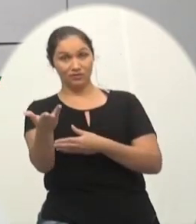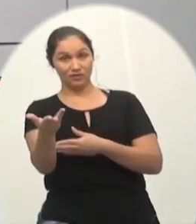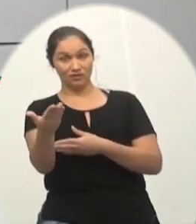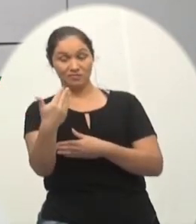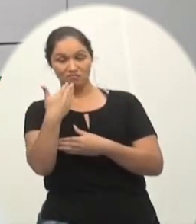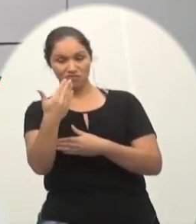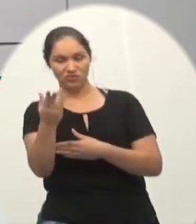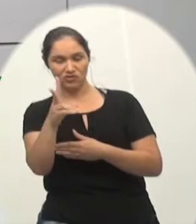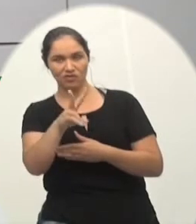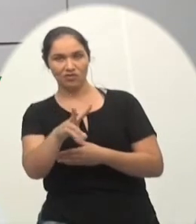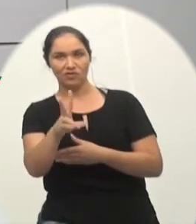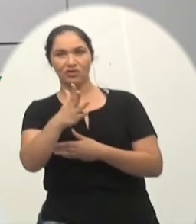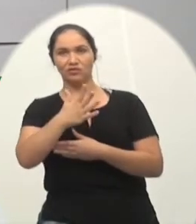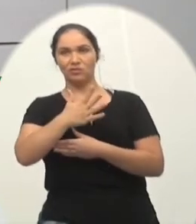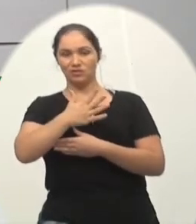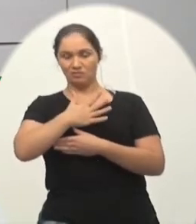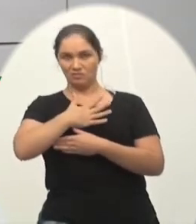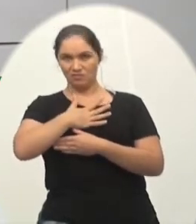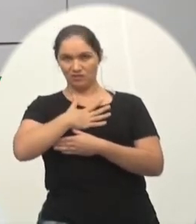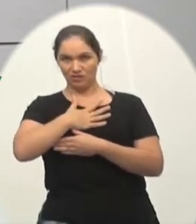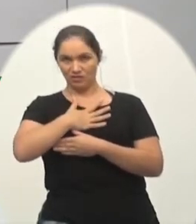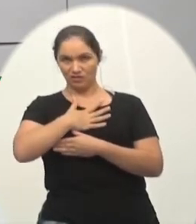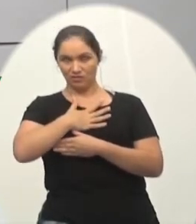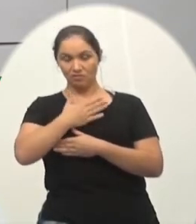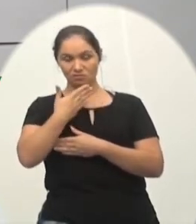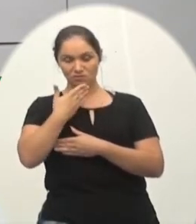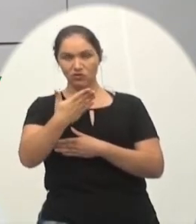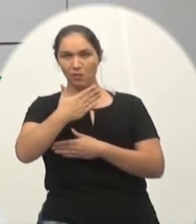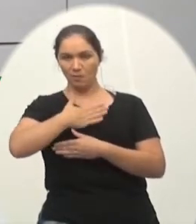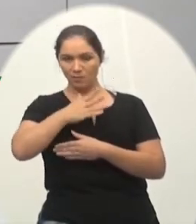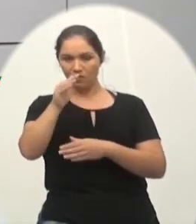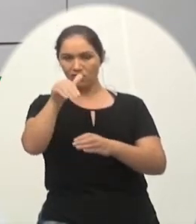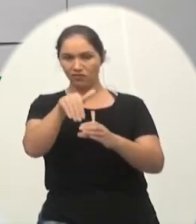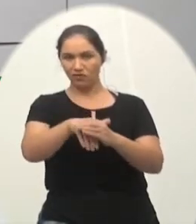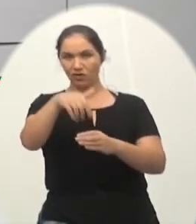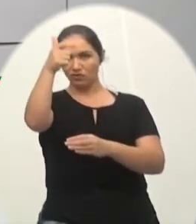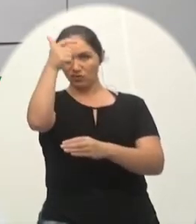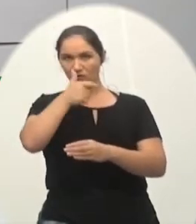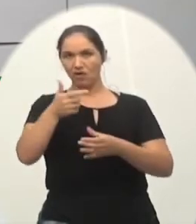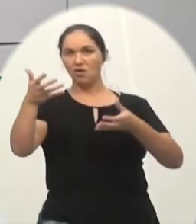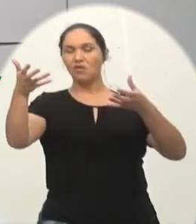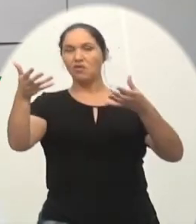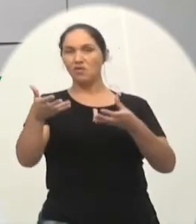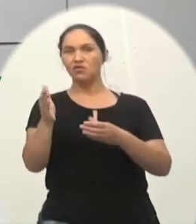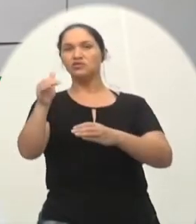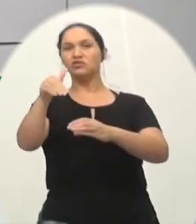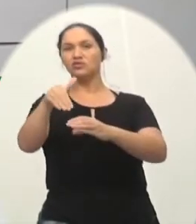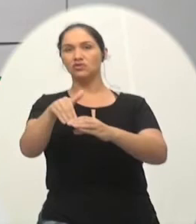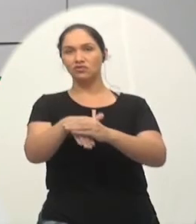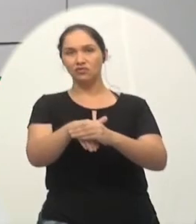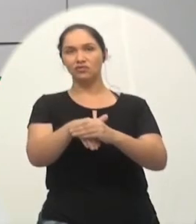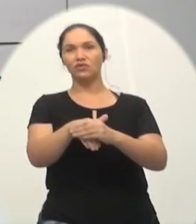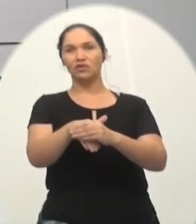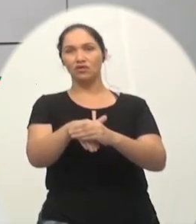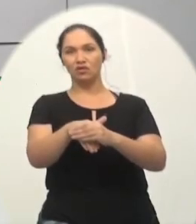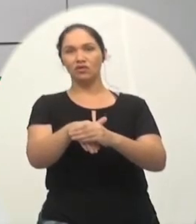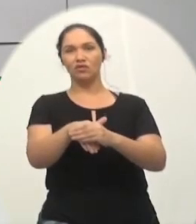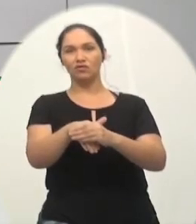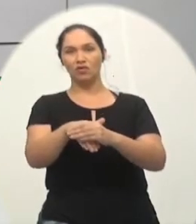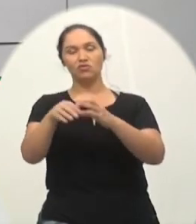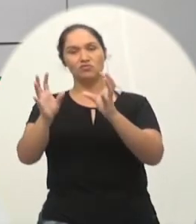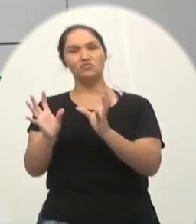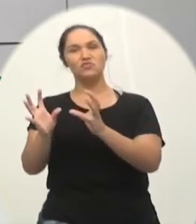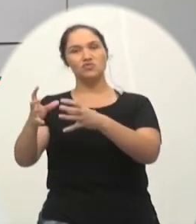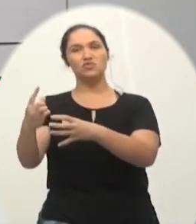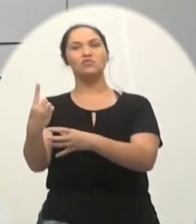estou votando por vontade própria, atendendo um pedido seu e do vereador Ademir Honorato. Em razão disso, voto na chapa da qual o